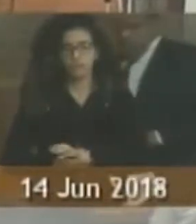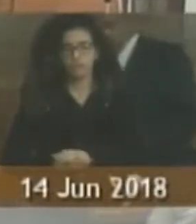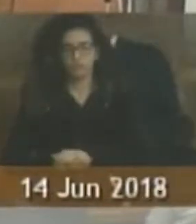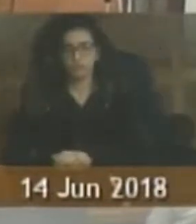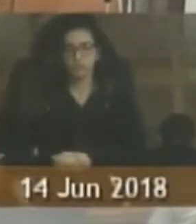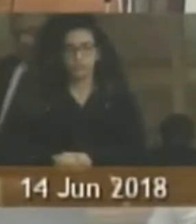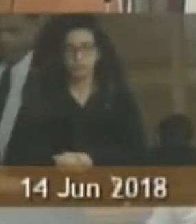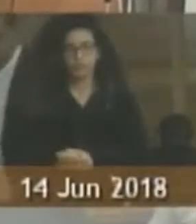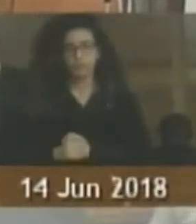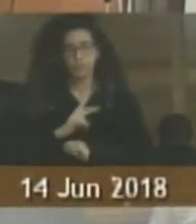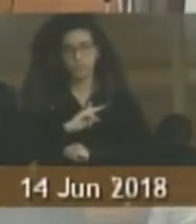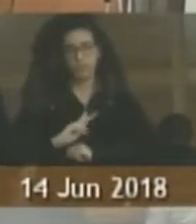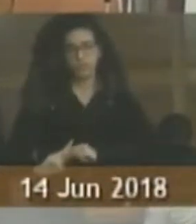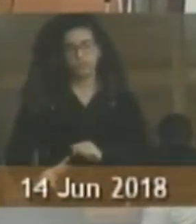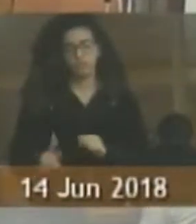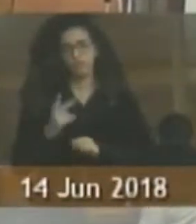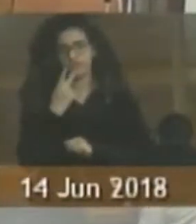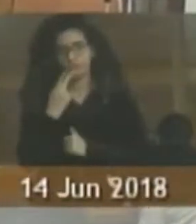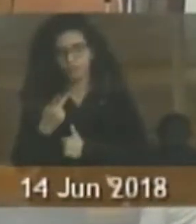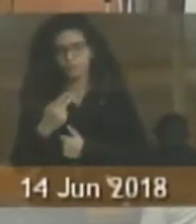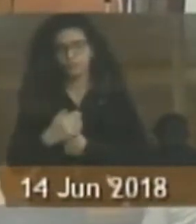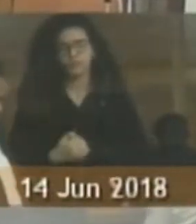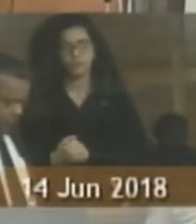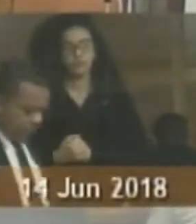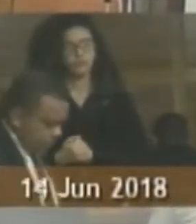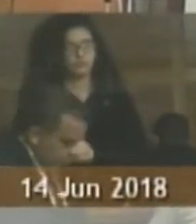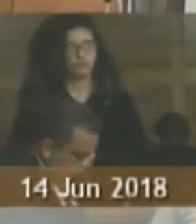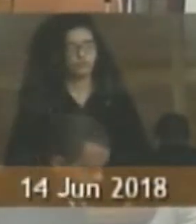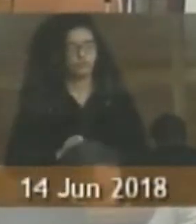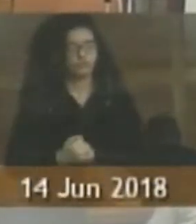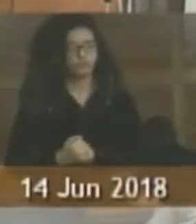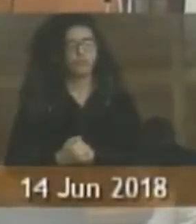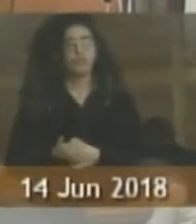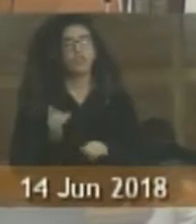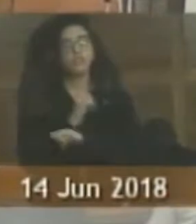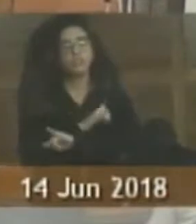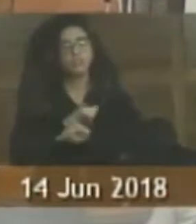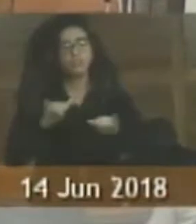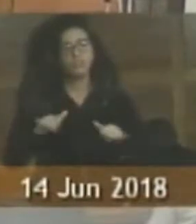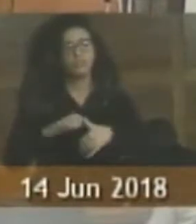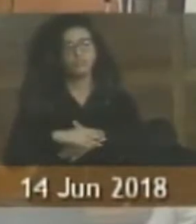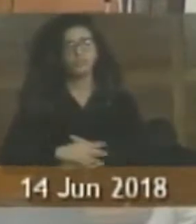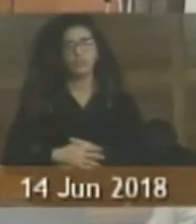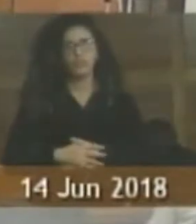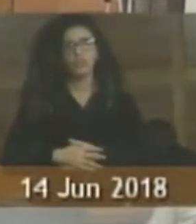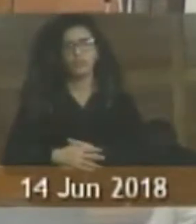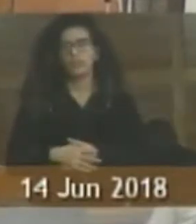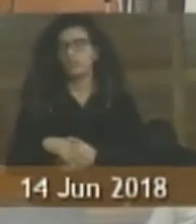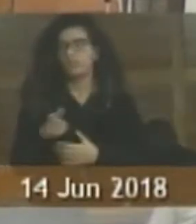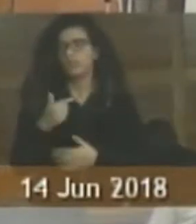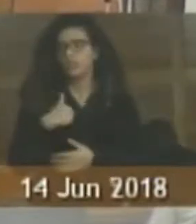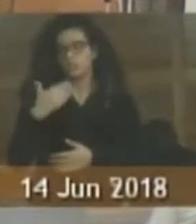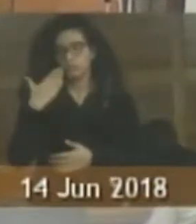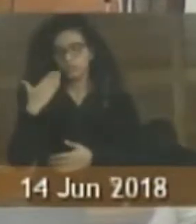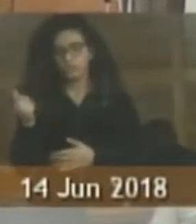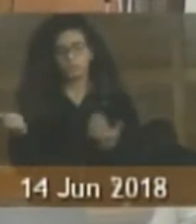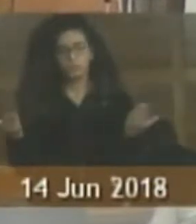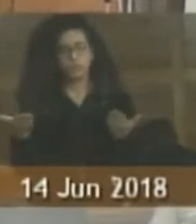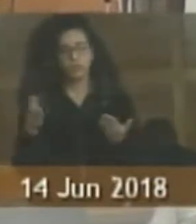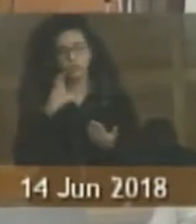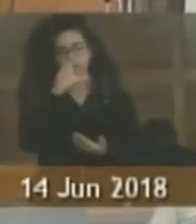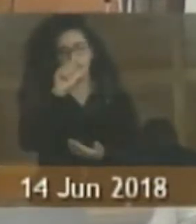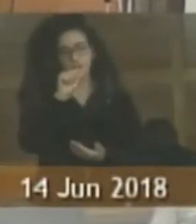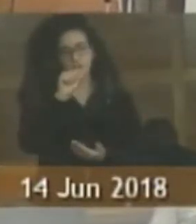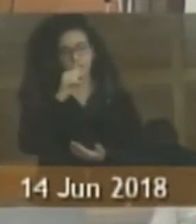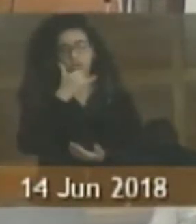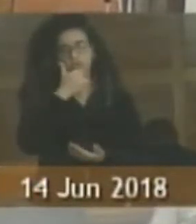Ou, bem, a título até de informação, eu acabei de receber agora aqui da senhora Cláudia,